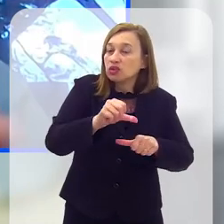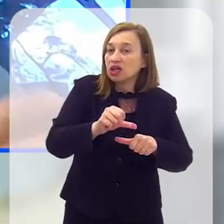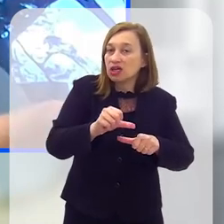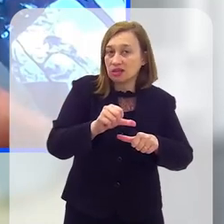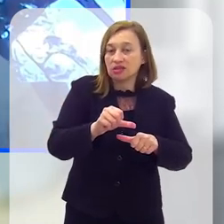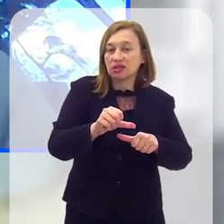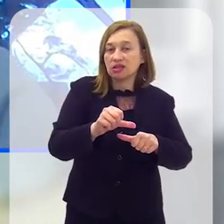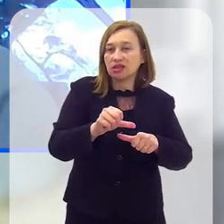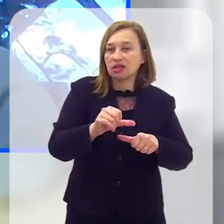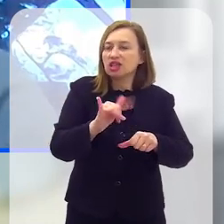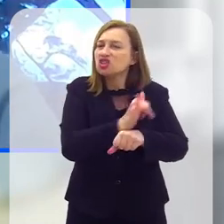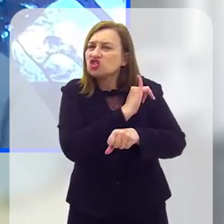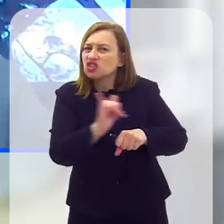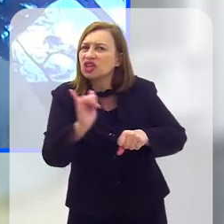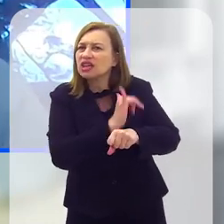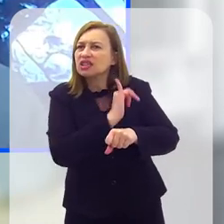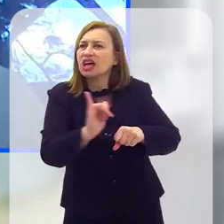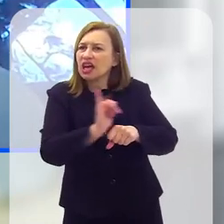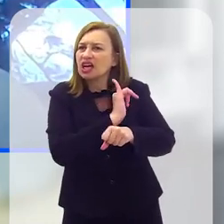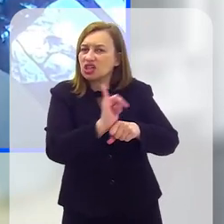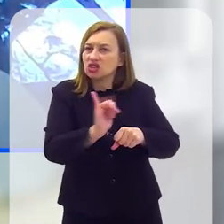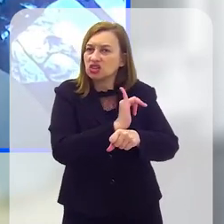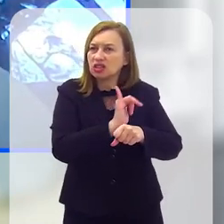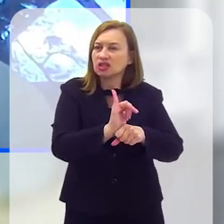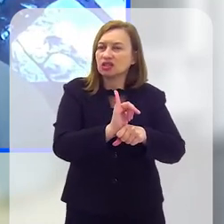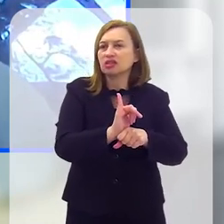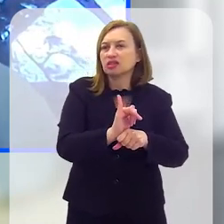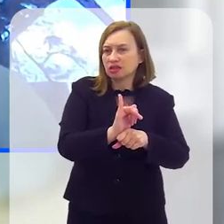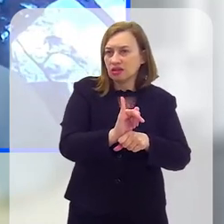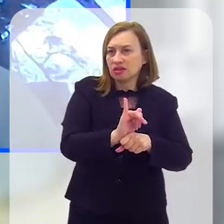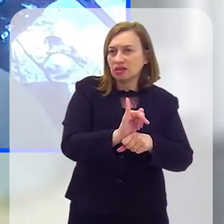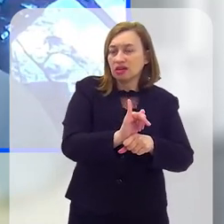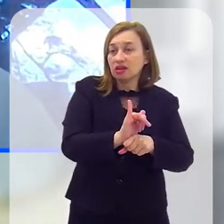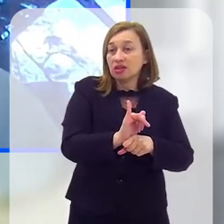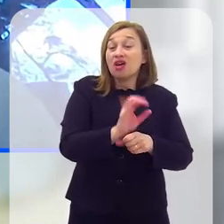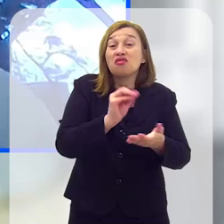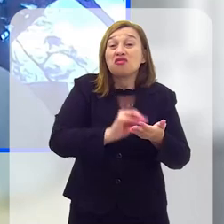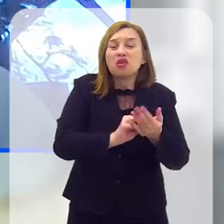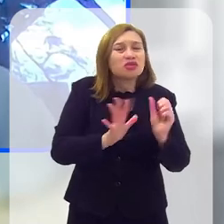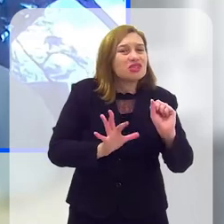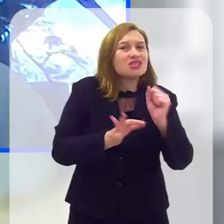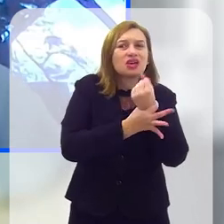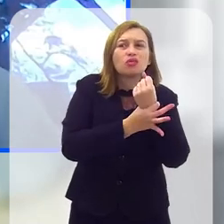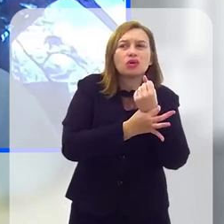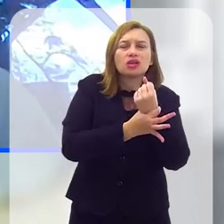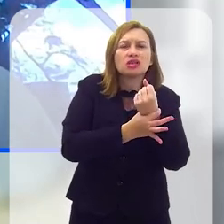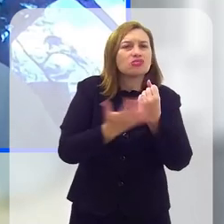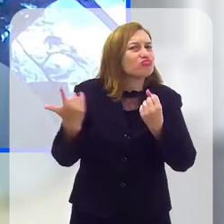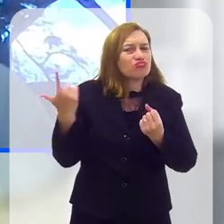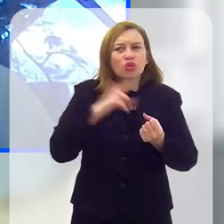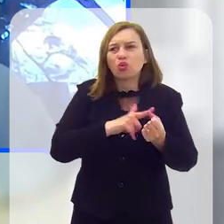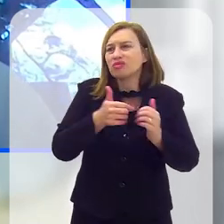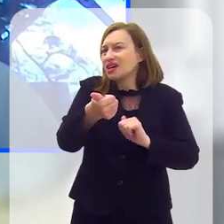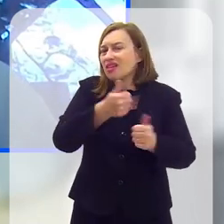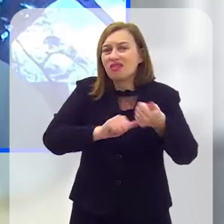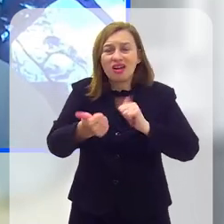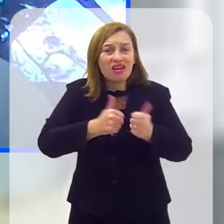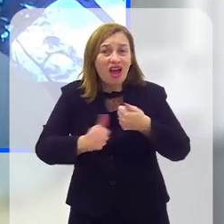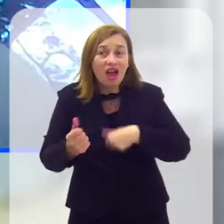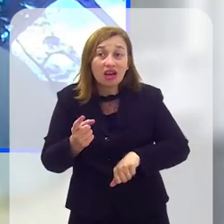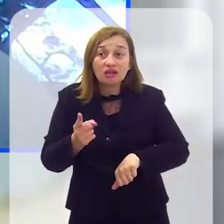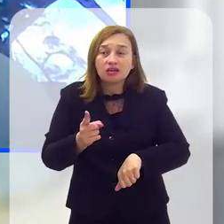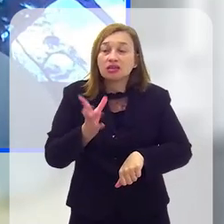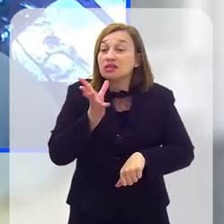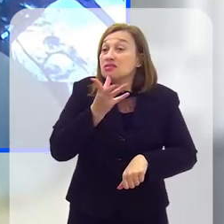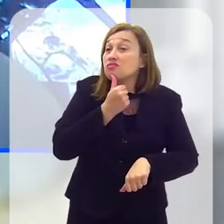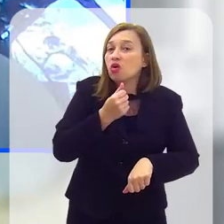A mudança de rumo gera uma instabilidade, uma insegurança e você não consegue nem avaliar por